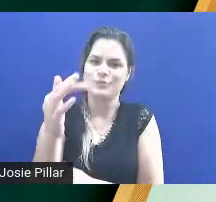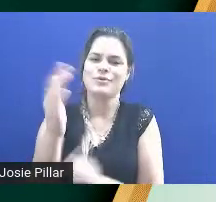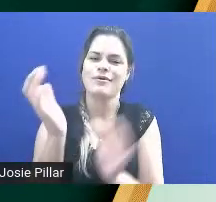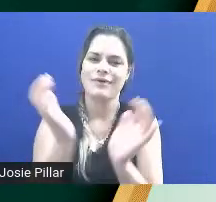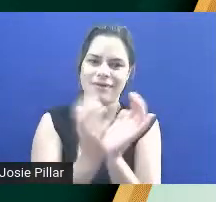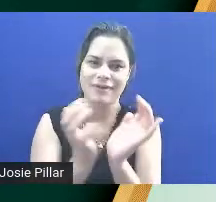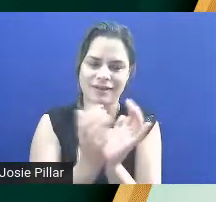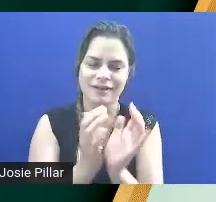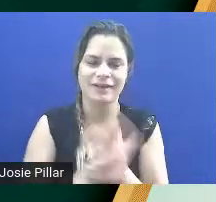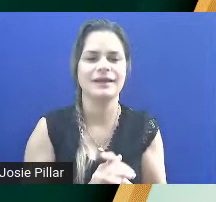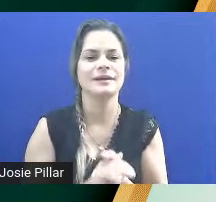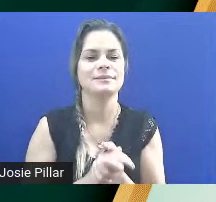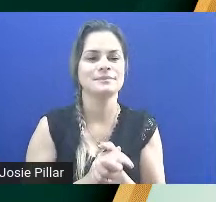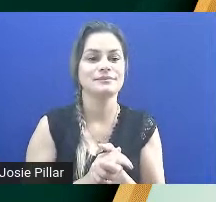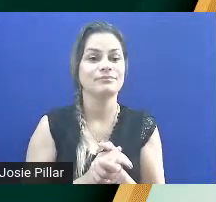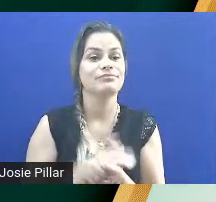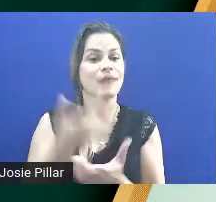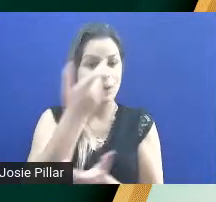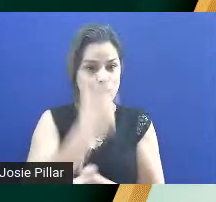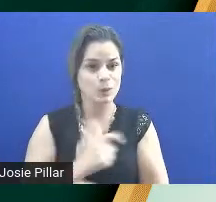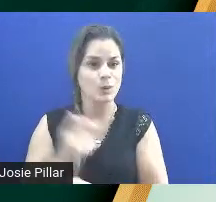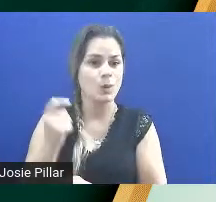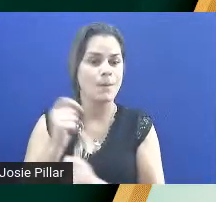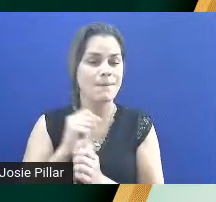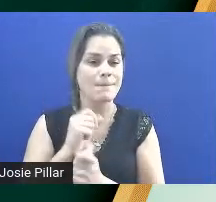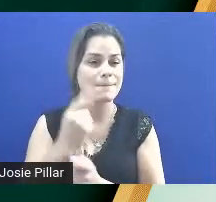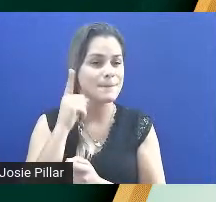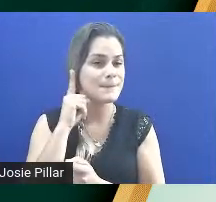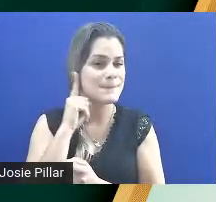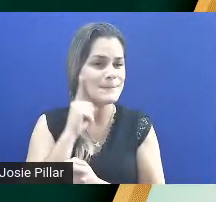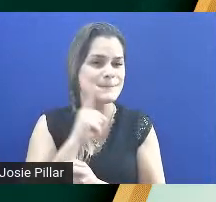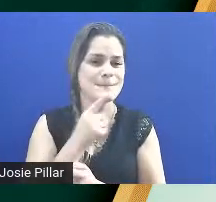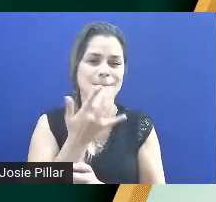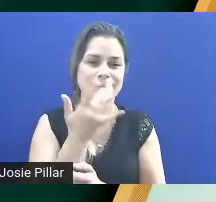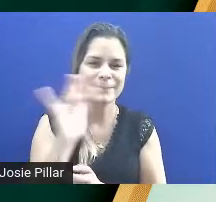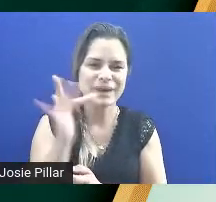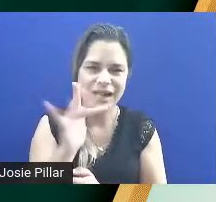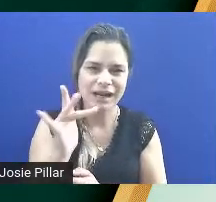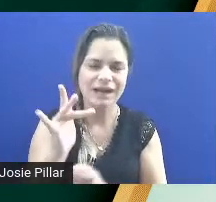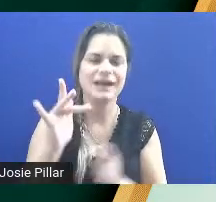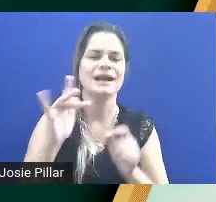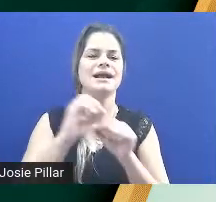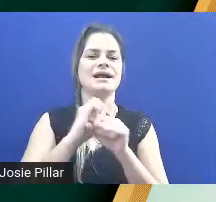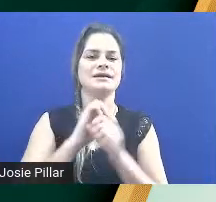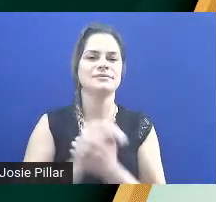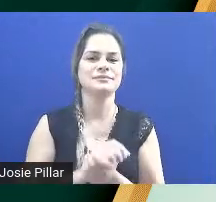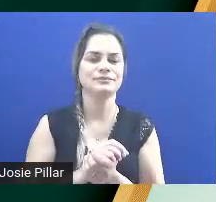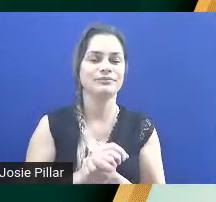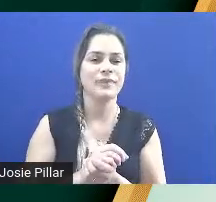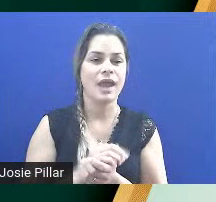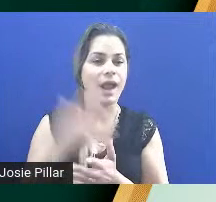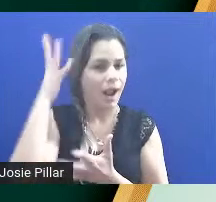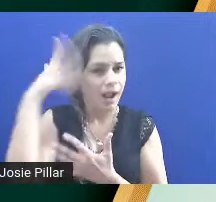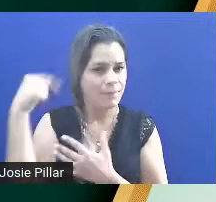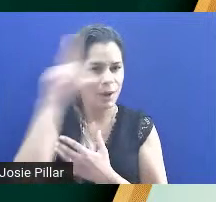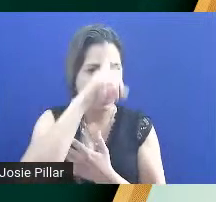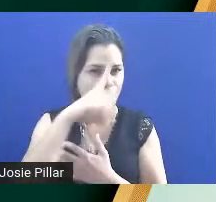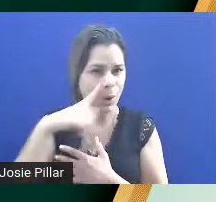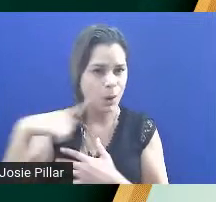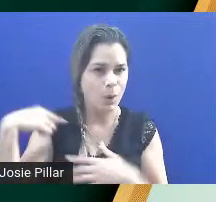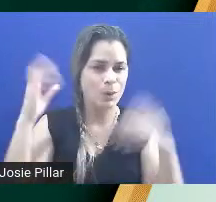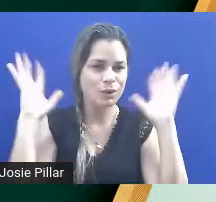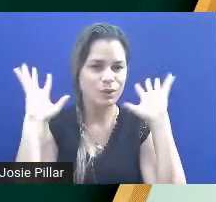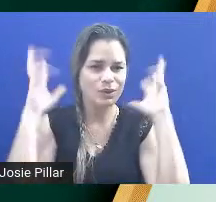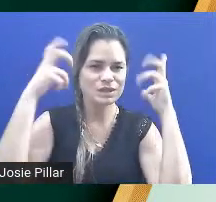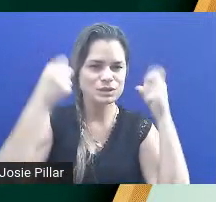Eu sou branca, tenho olhos verdes, cabelos loiros escuros, presos